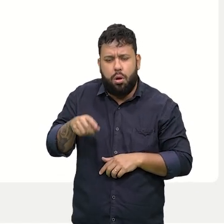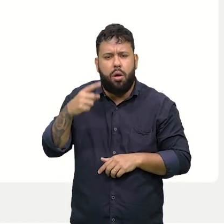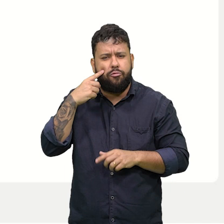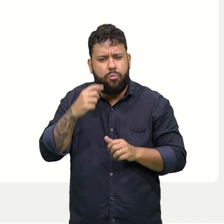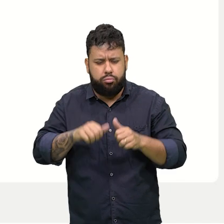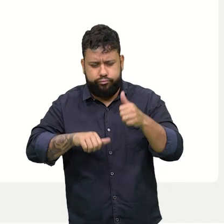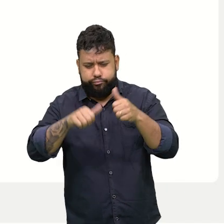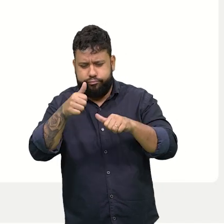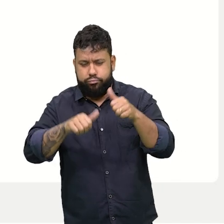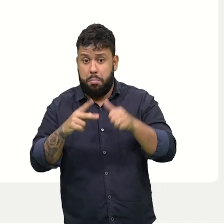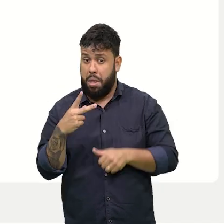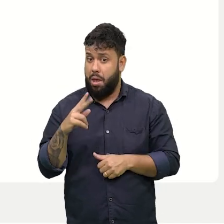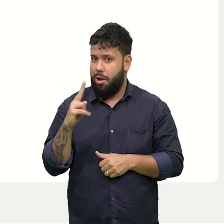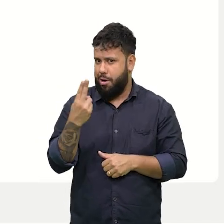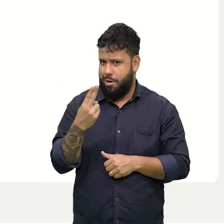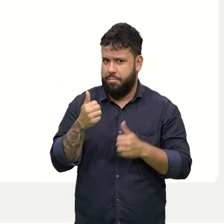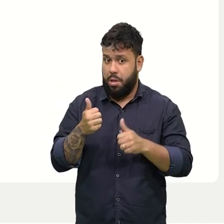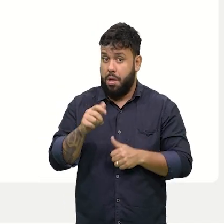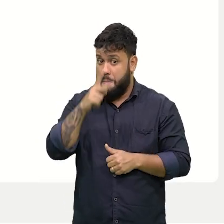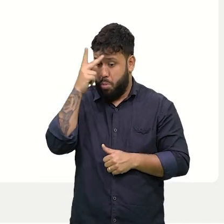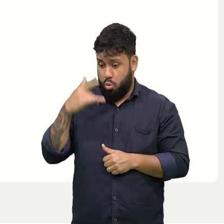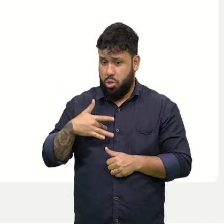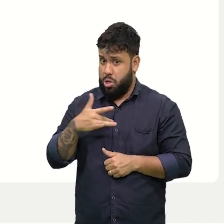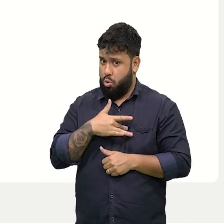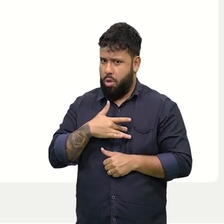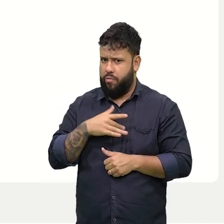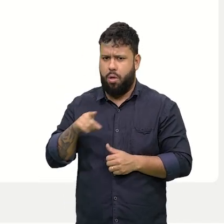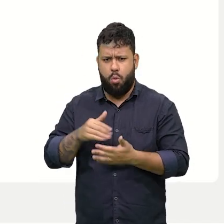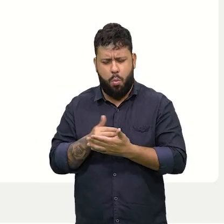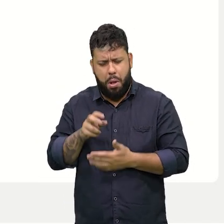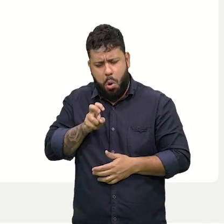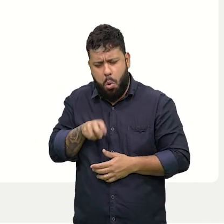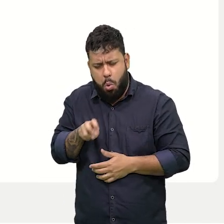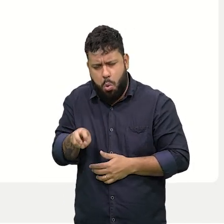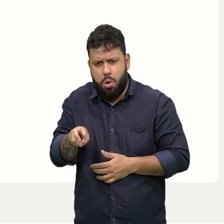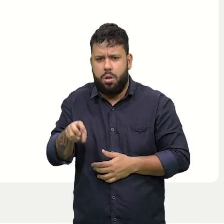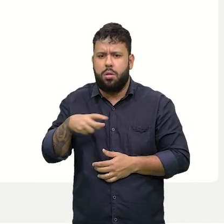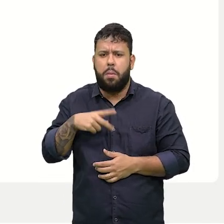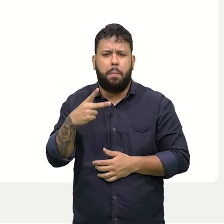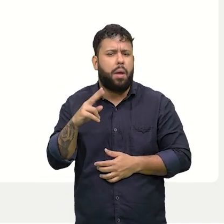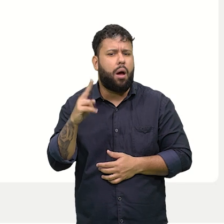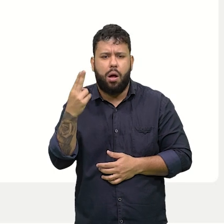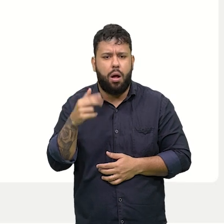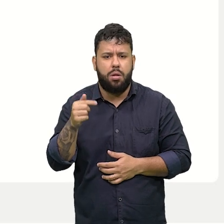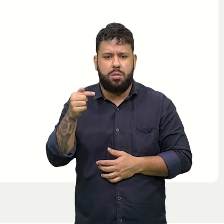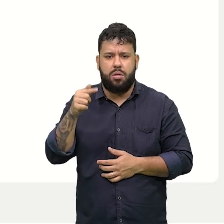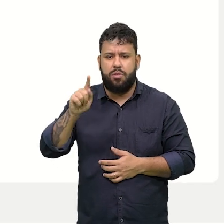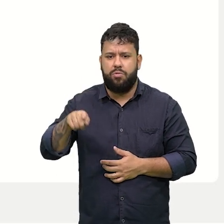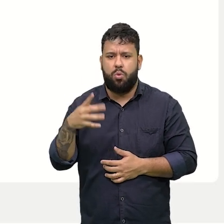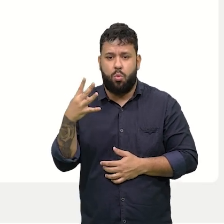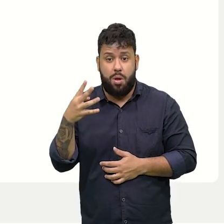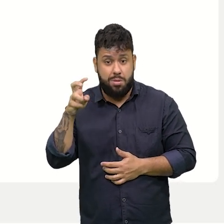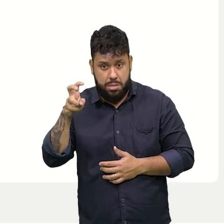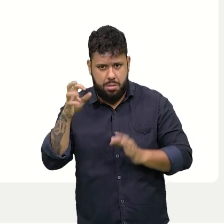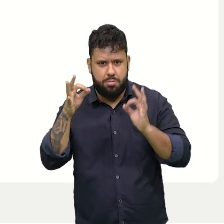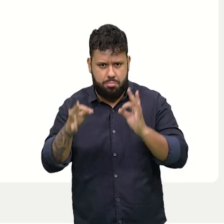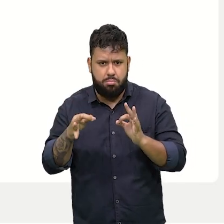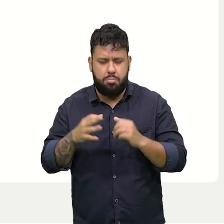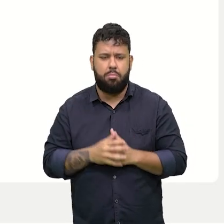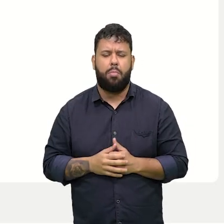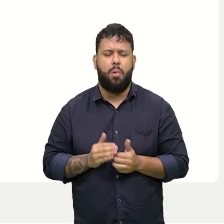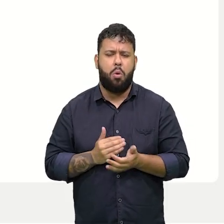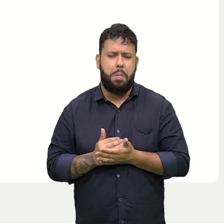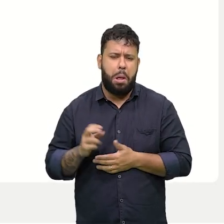ó, saudável. E quando ela começa a correr, o pH do sangue dela está 7,45,